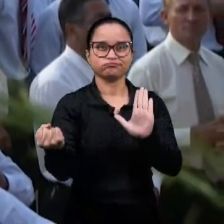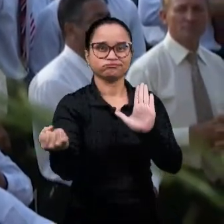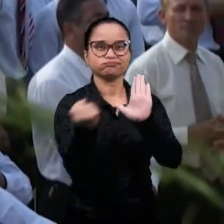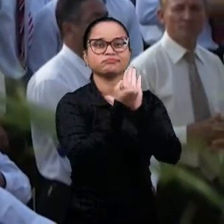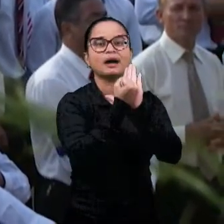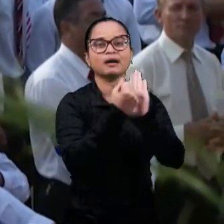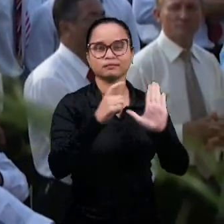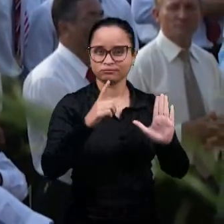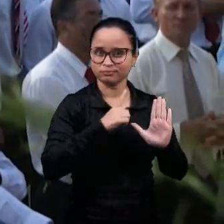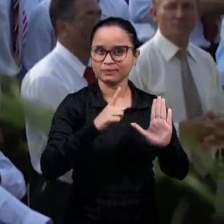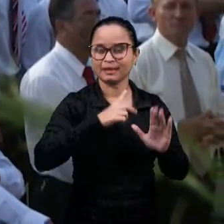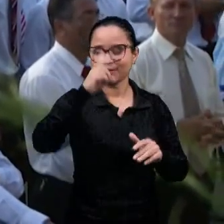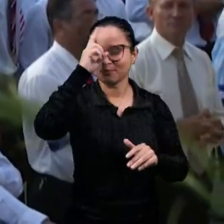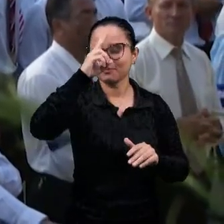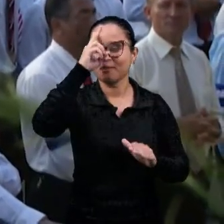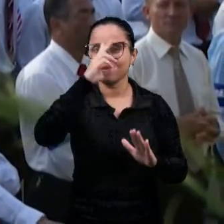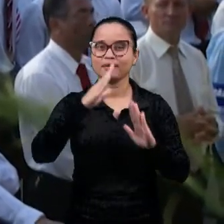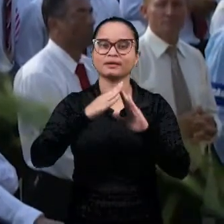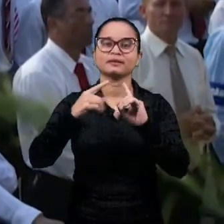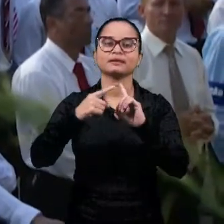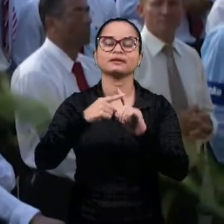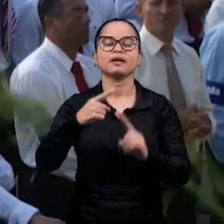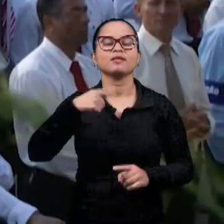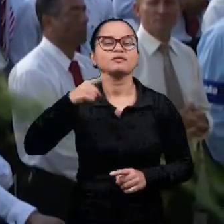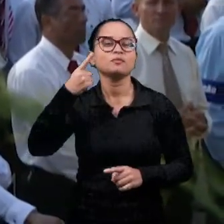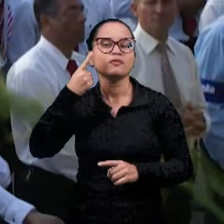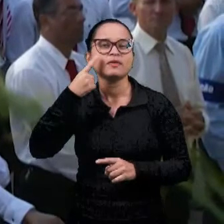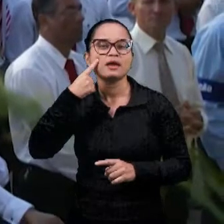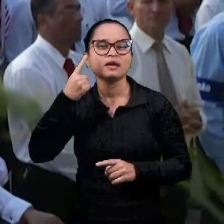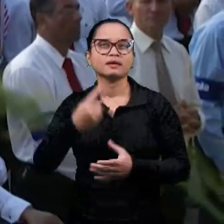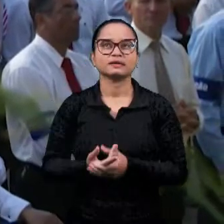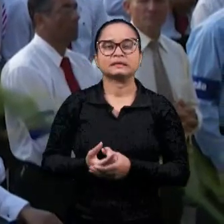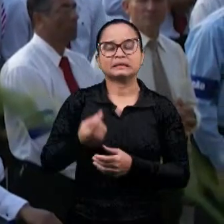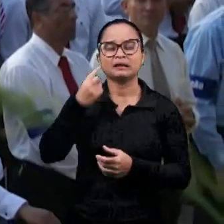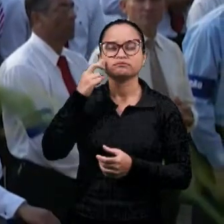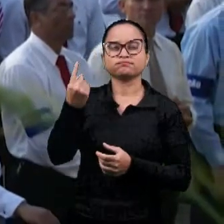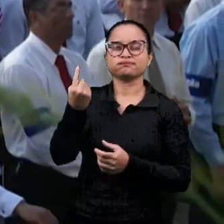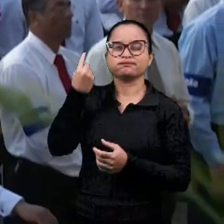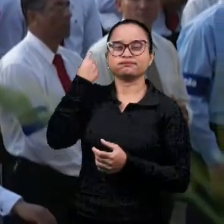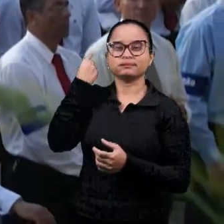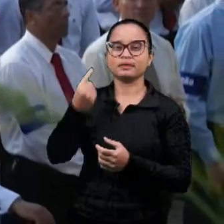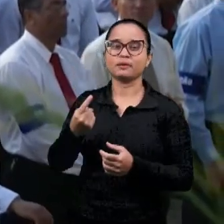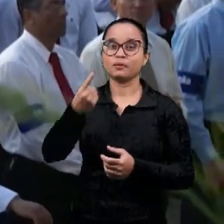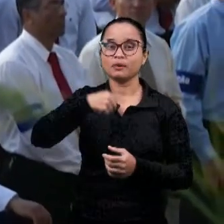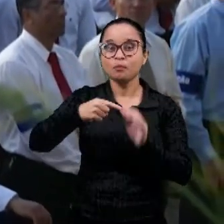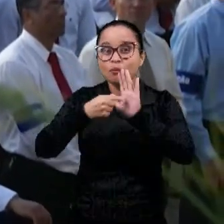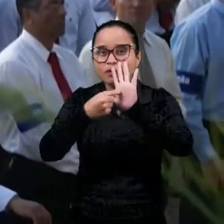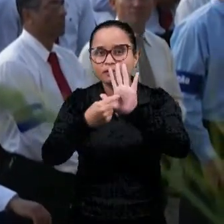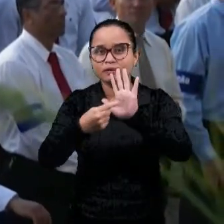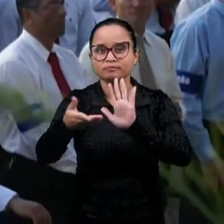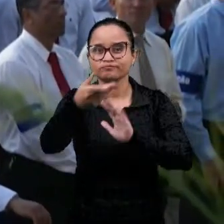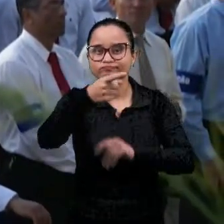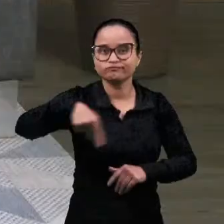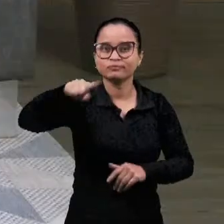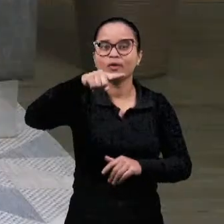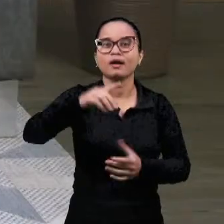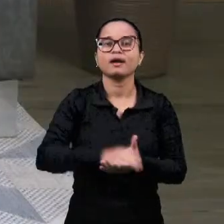Nós estamos resgatando algumas coisas para mostrar aos irmãos sempre alguma coisa